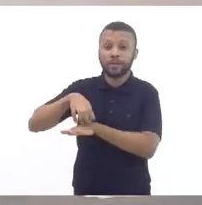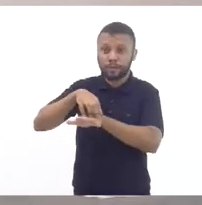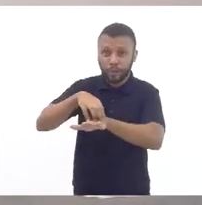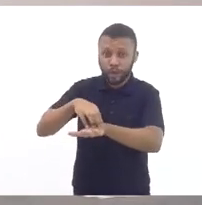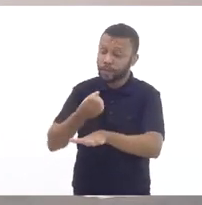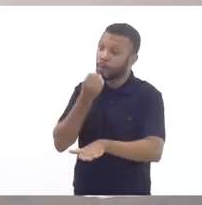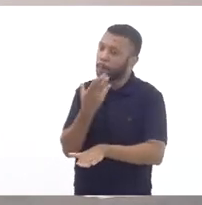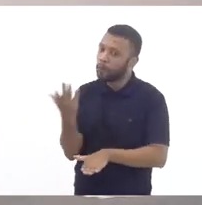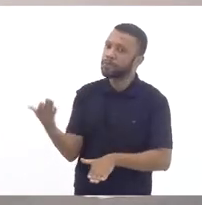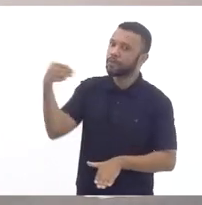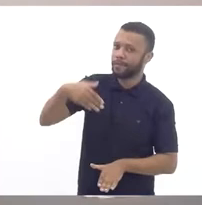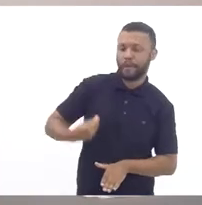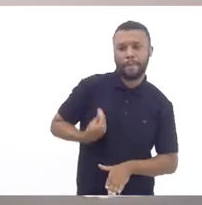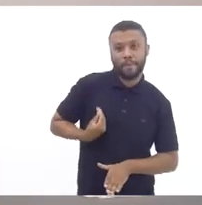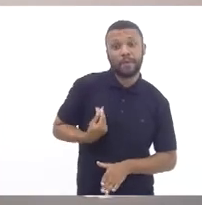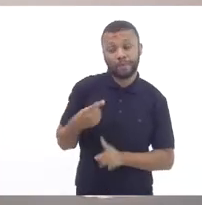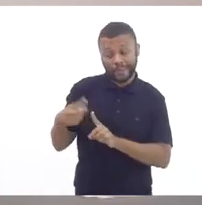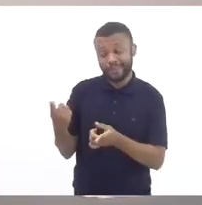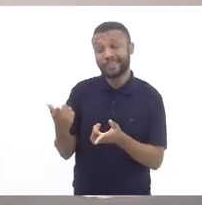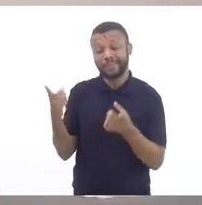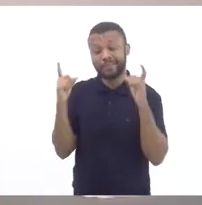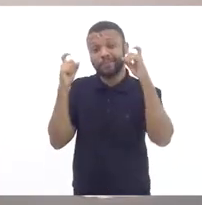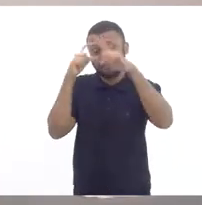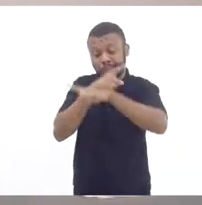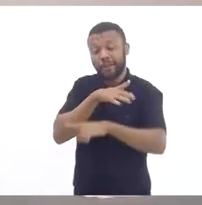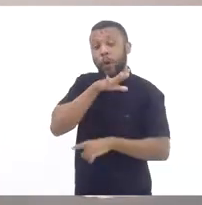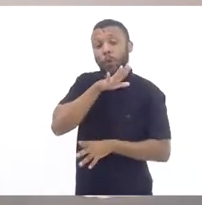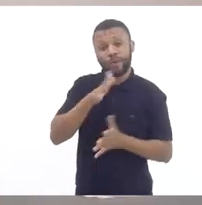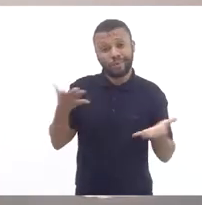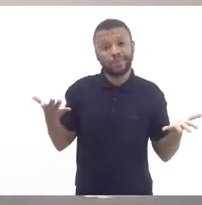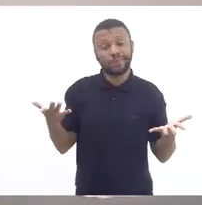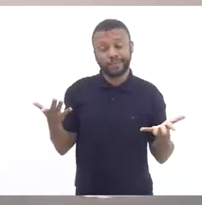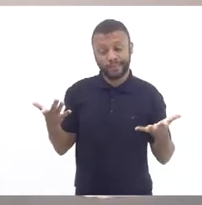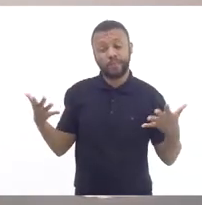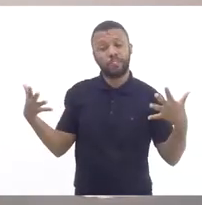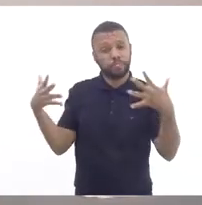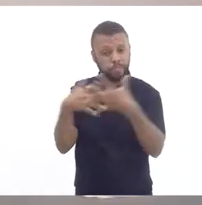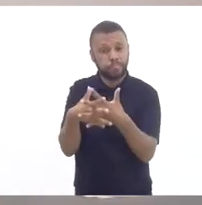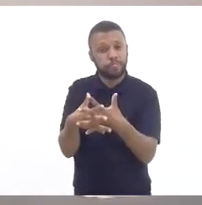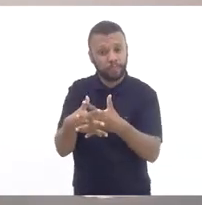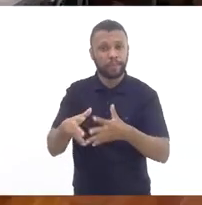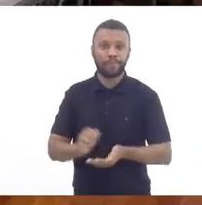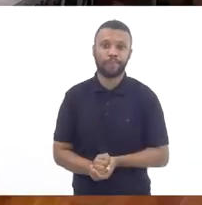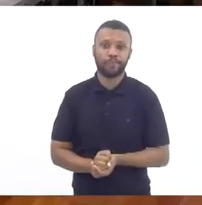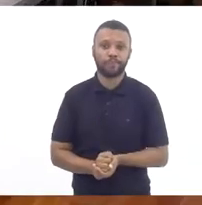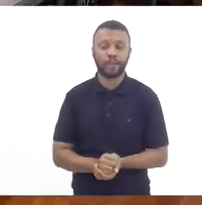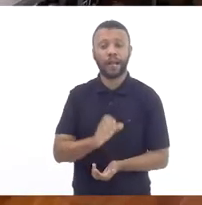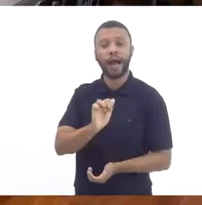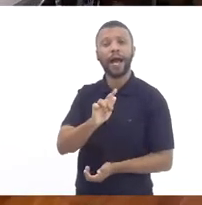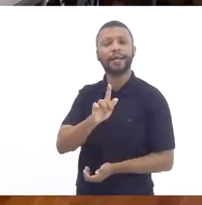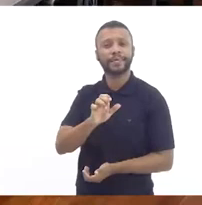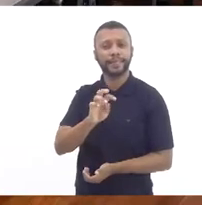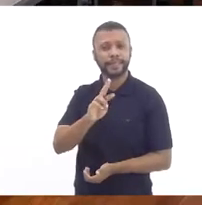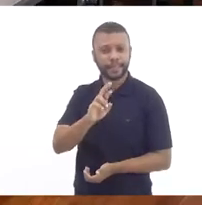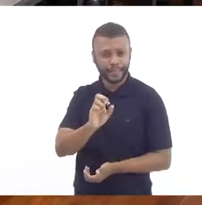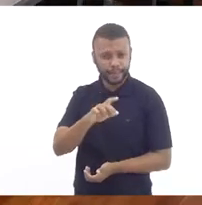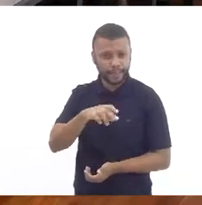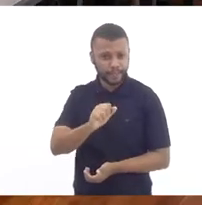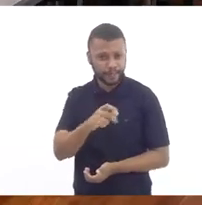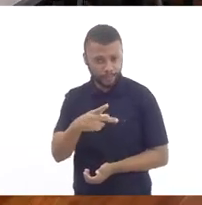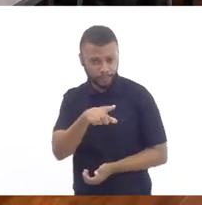né? Que estava pegando mal, né? Tava complicado isso aí. A Getran está aí, Murilo?